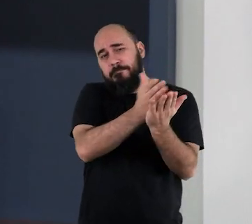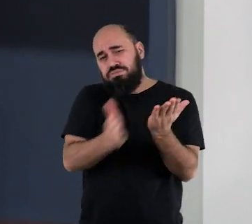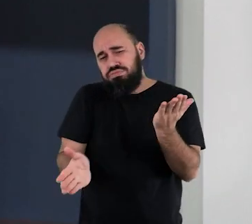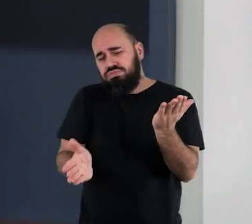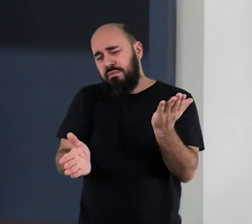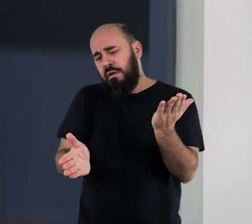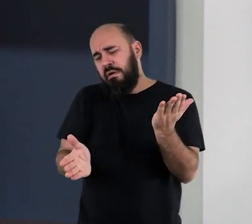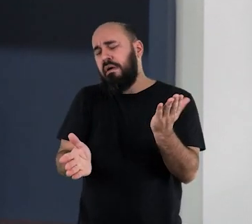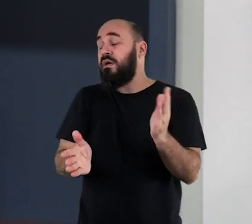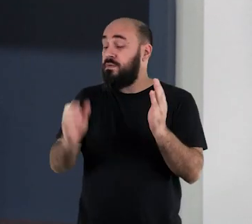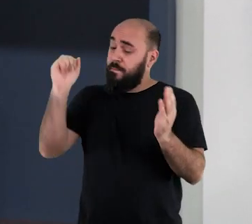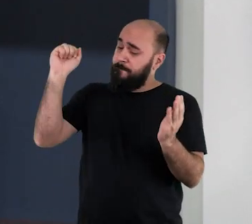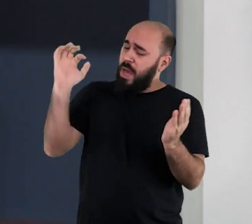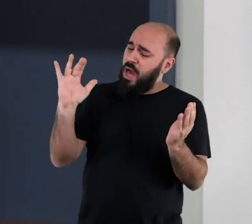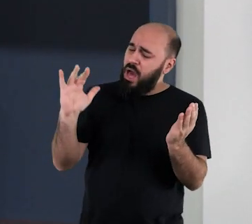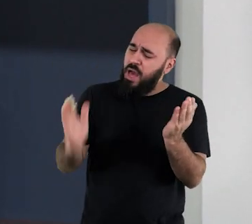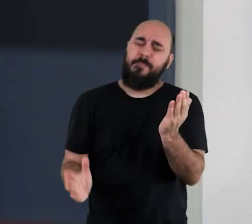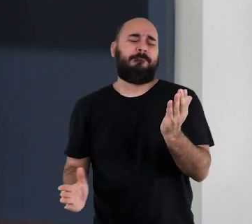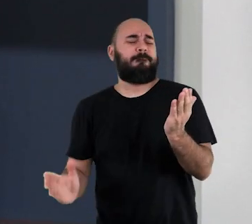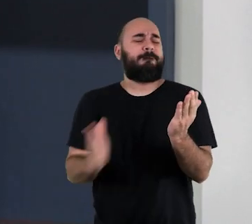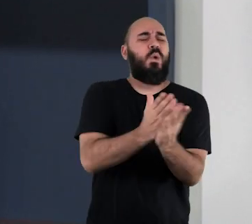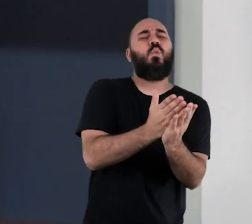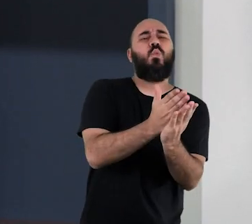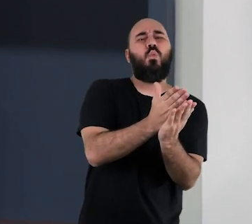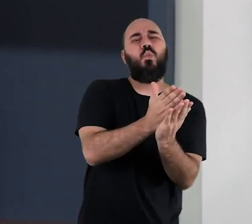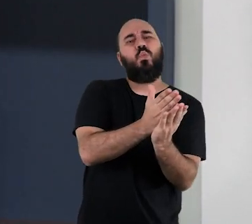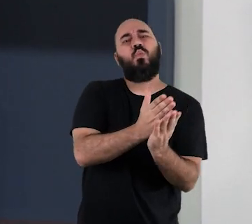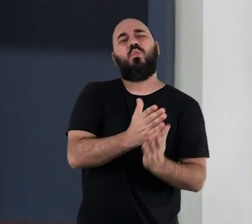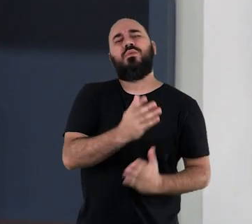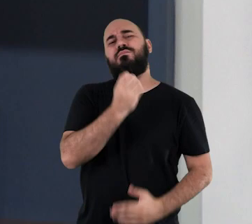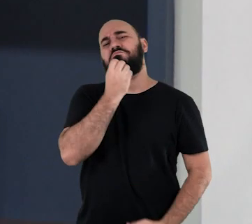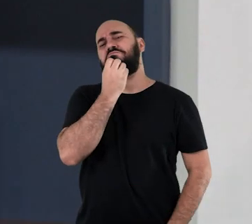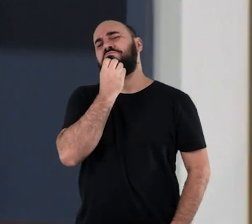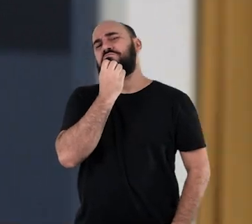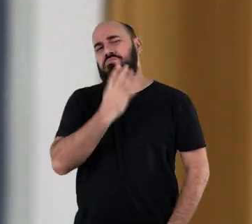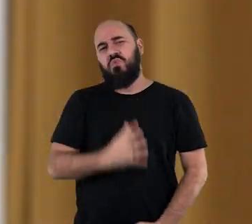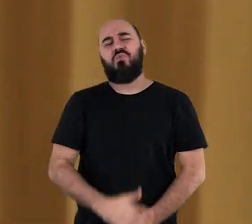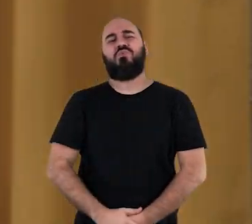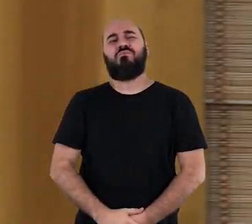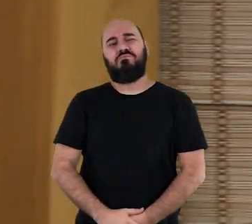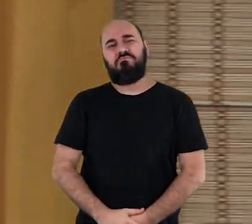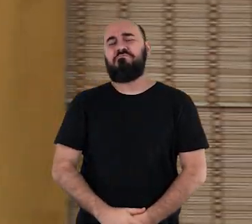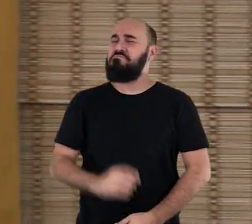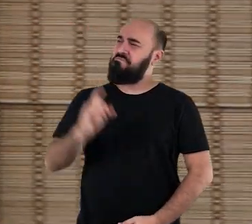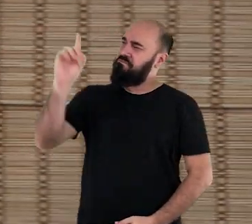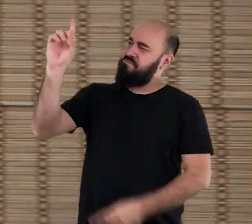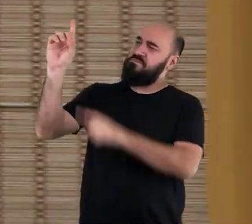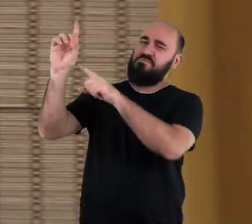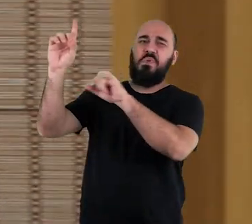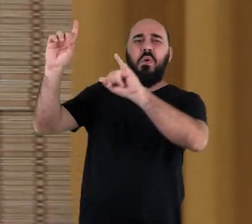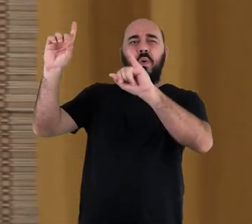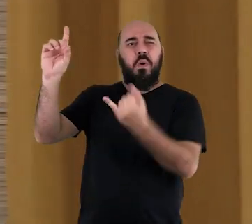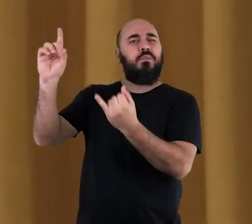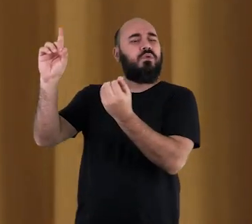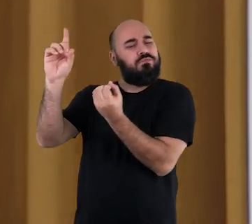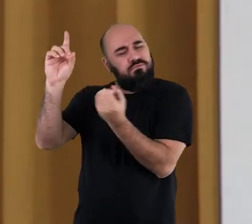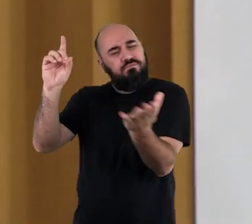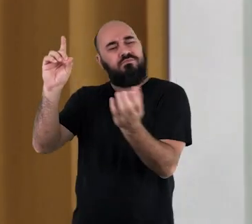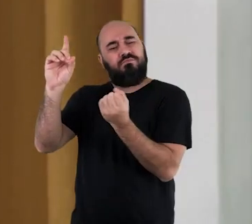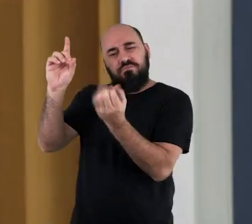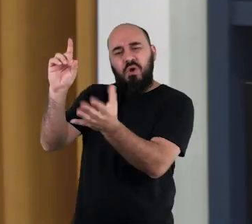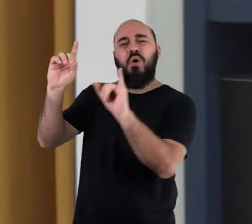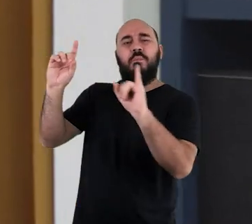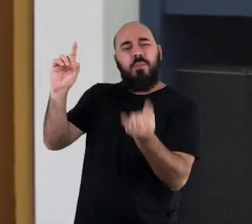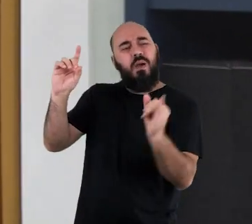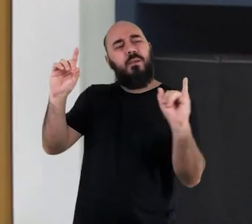sejam reerguidos, sejam levantados. É bom saber que o nosso Deus sempre dá uma nova oportunidade para